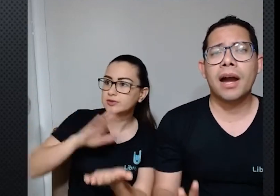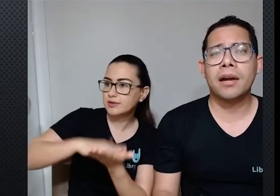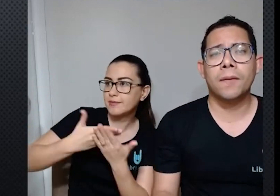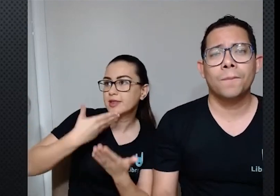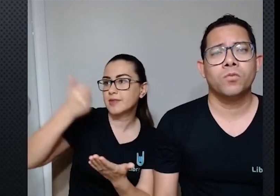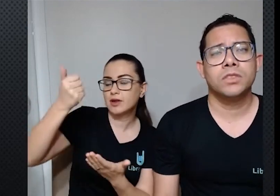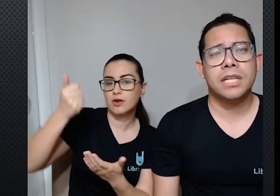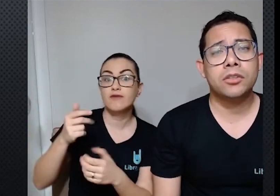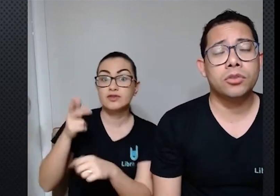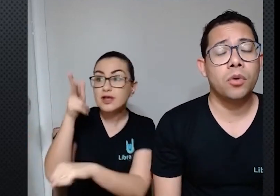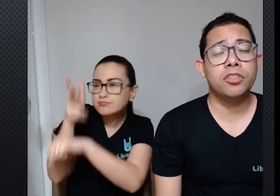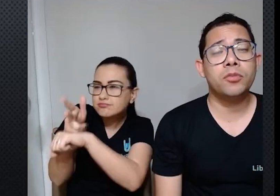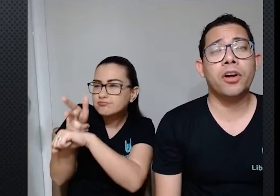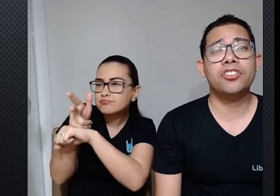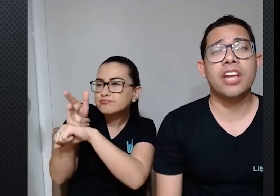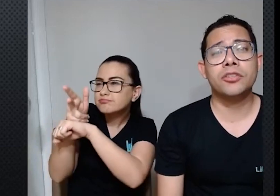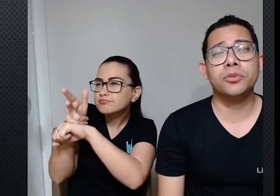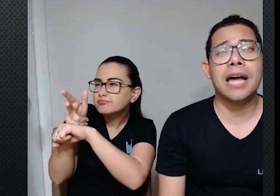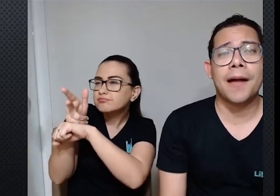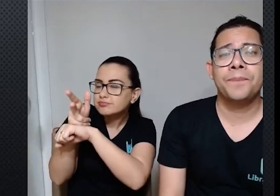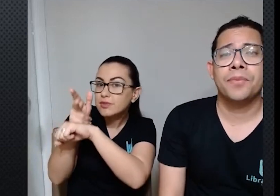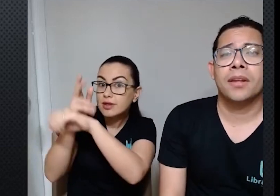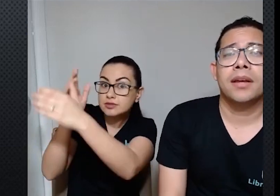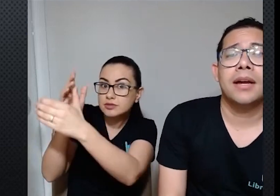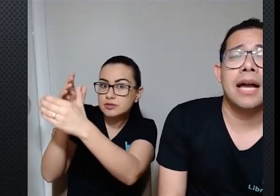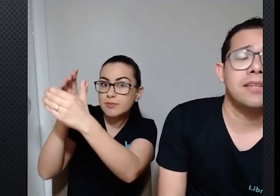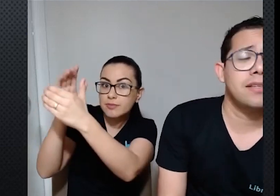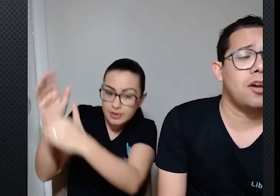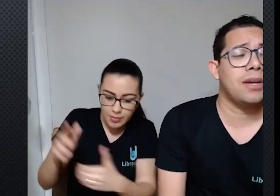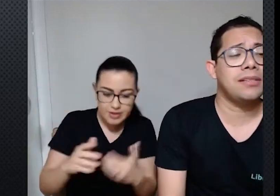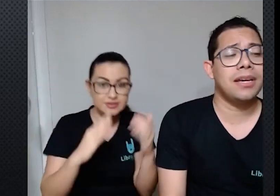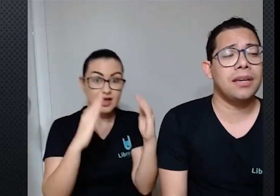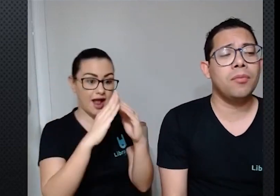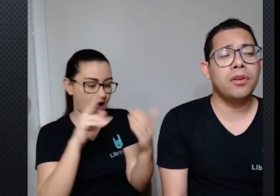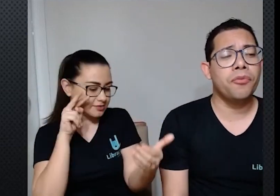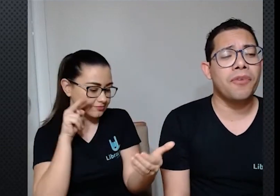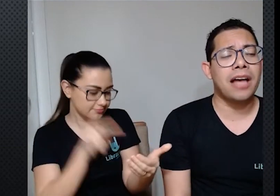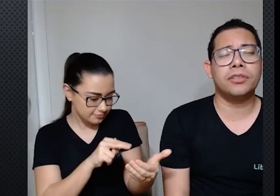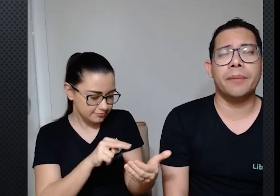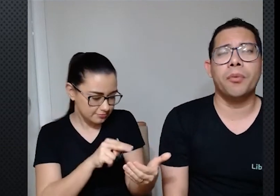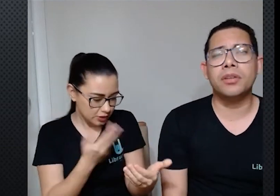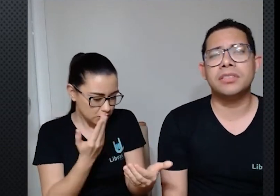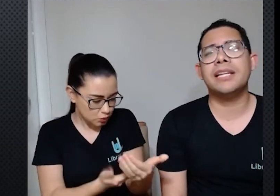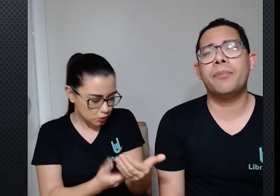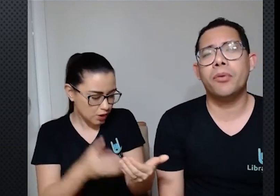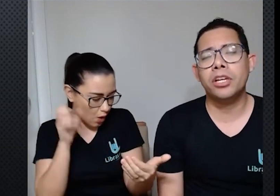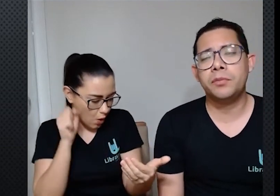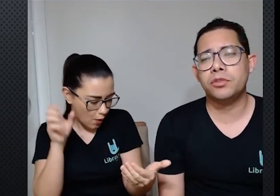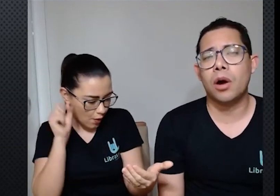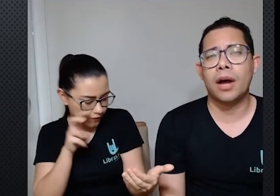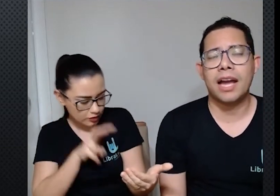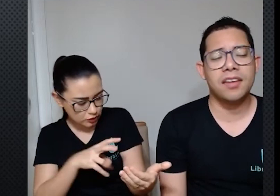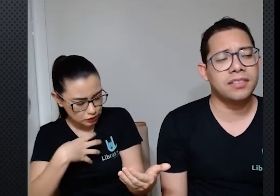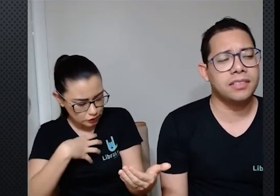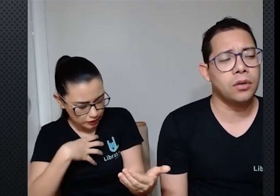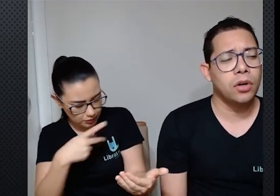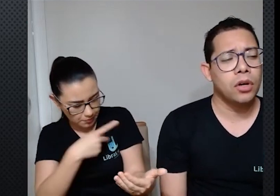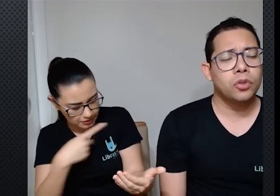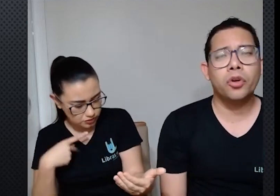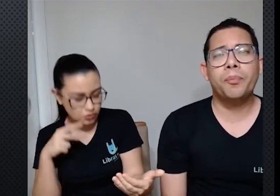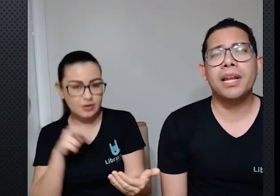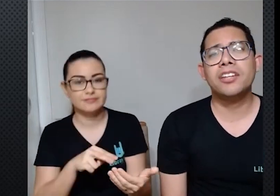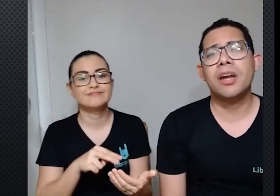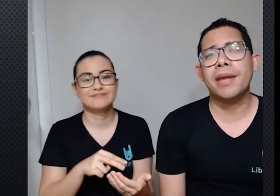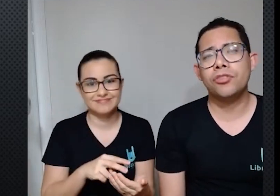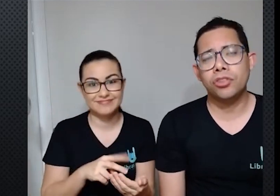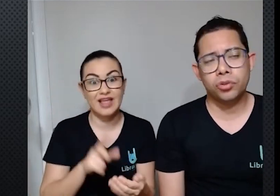toca o barco, certo? Então isso pode te ajudar. Ah, Gisele, mas aí como que eu faço depois? Aí depois, pessoal, aí vai ser o